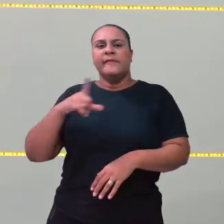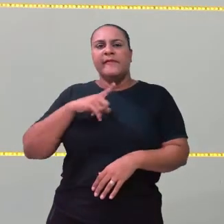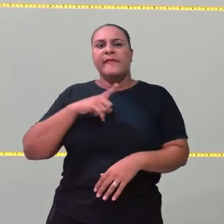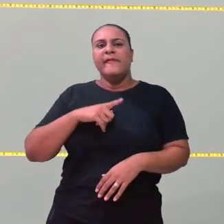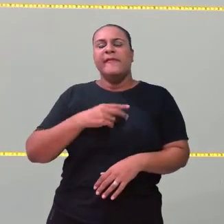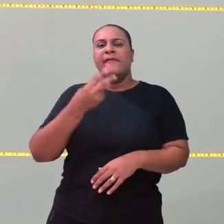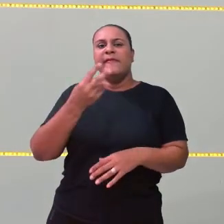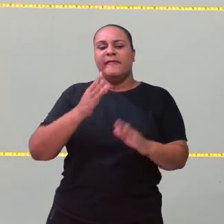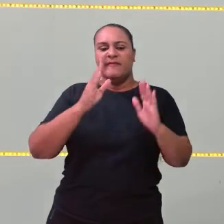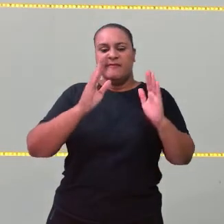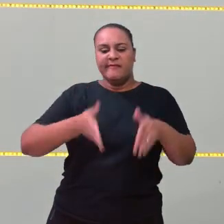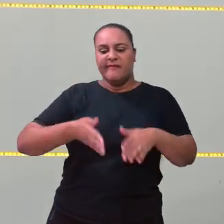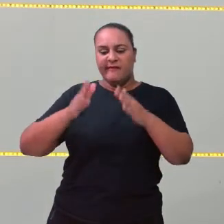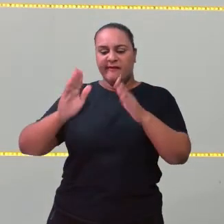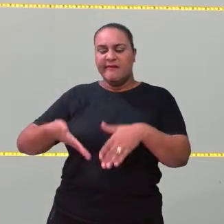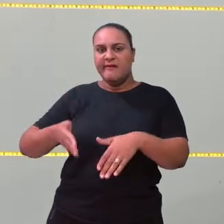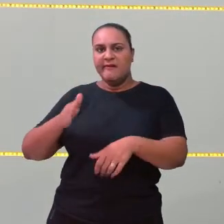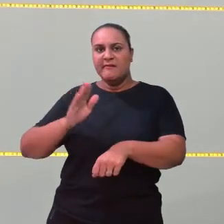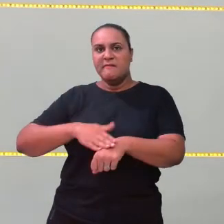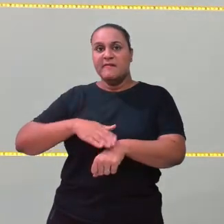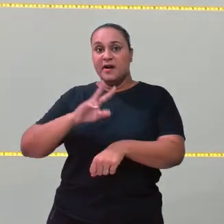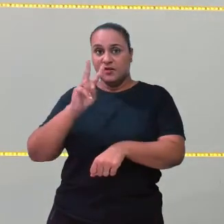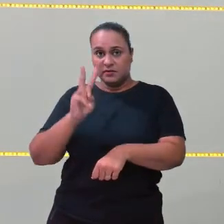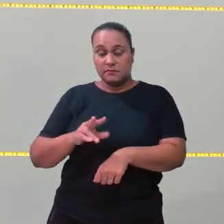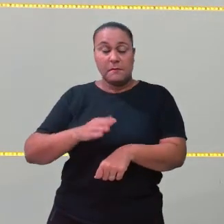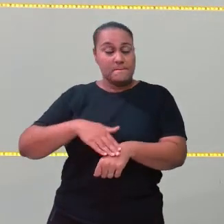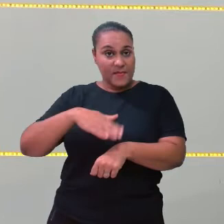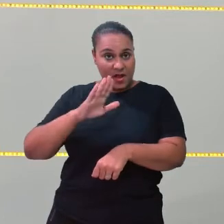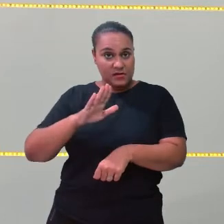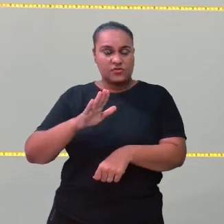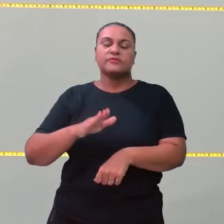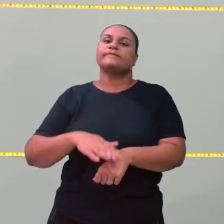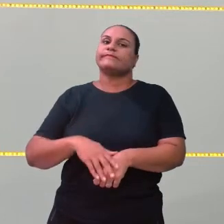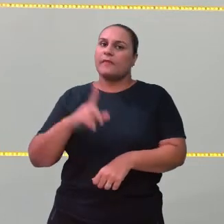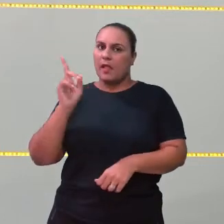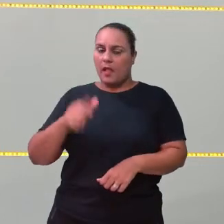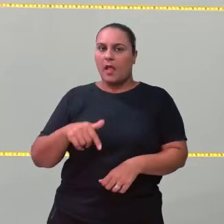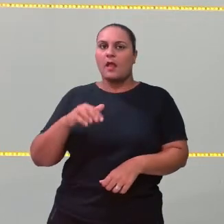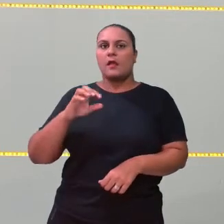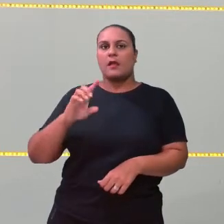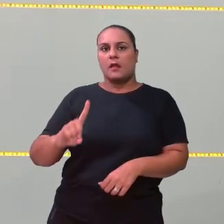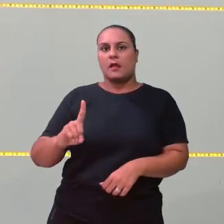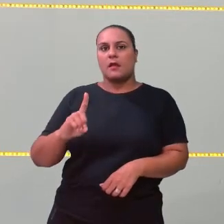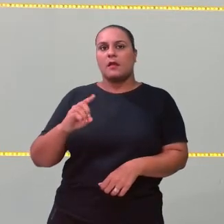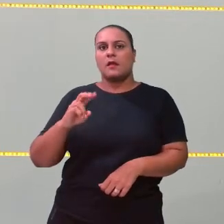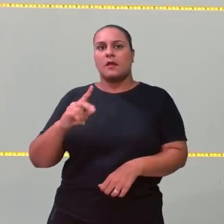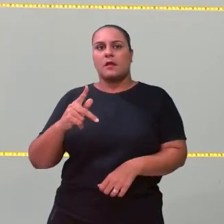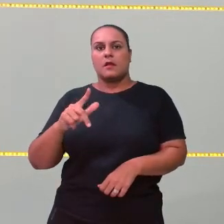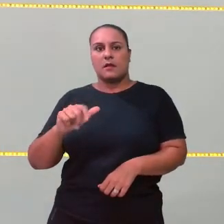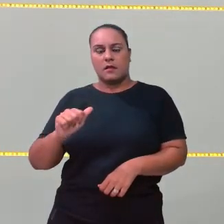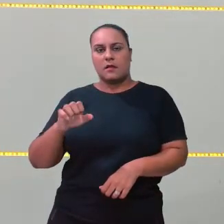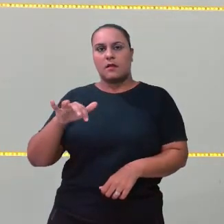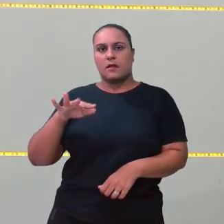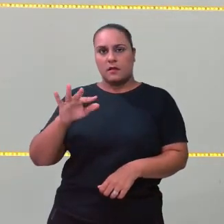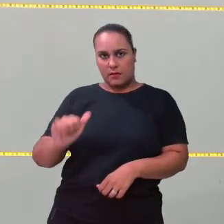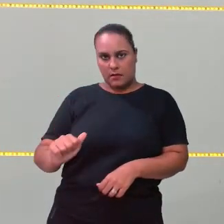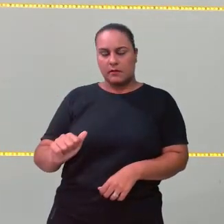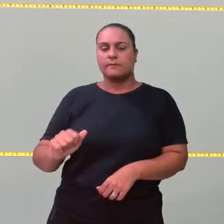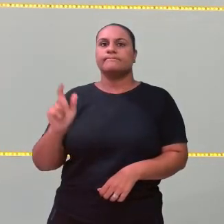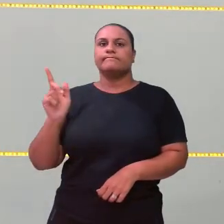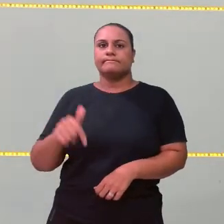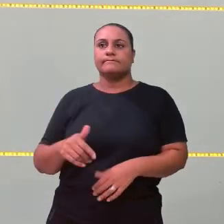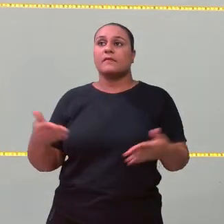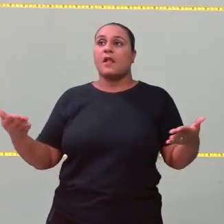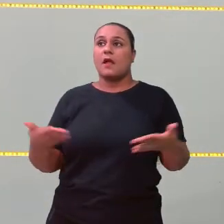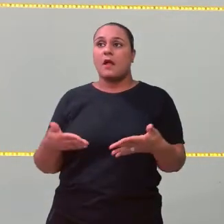duas colunas, a gente já tem uma tabela de dupla entrada. Será que vocês conseguiram entender isso? Vamos agora falar